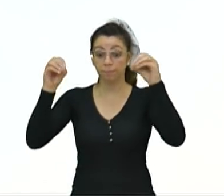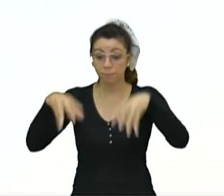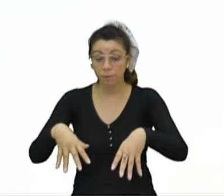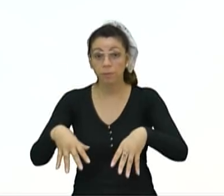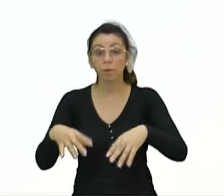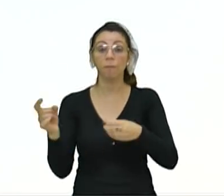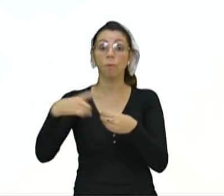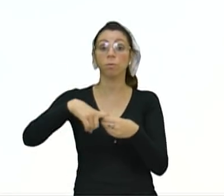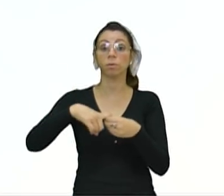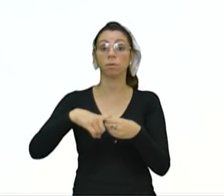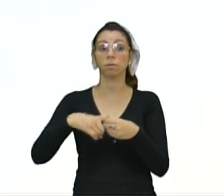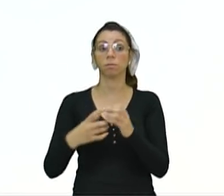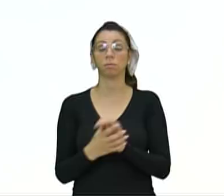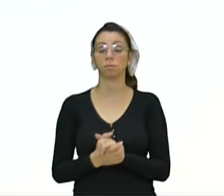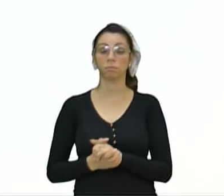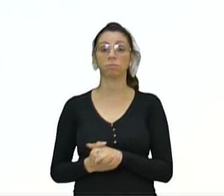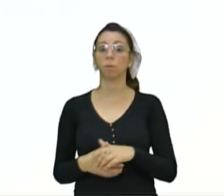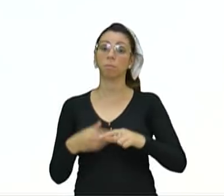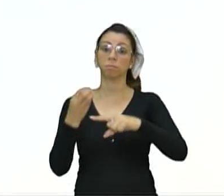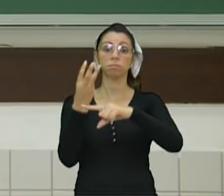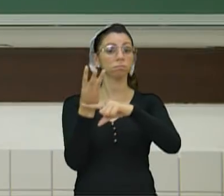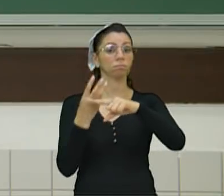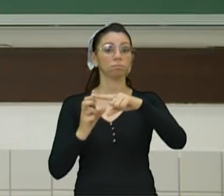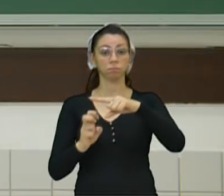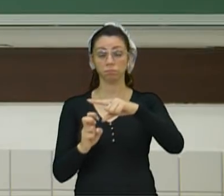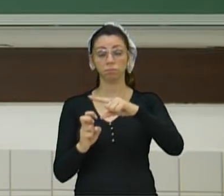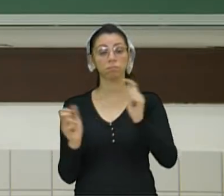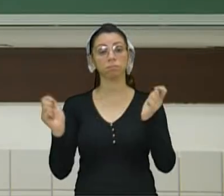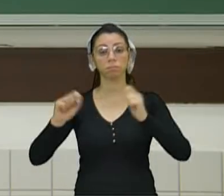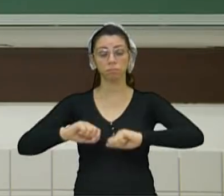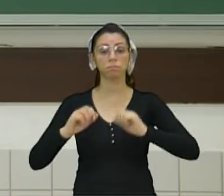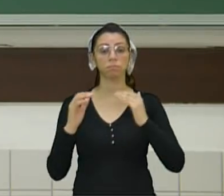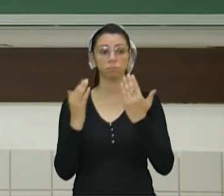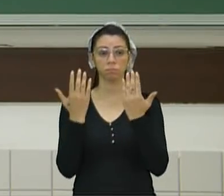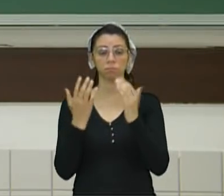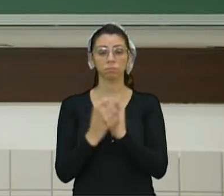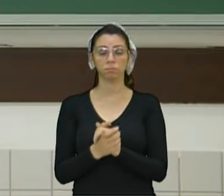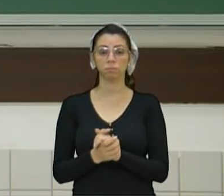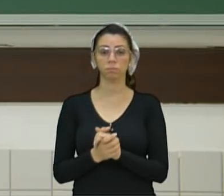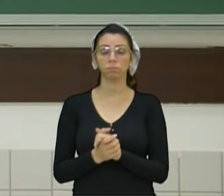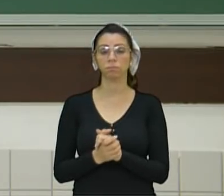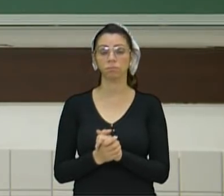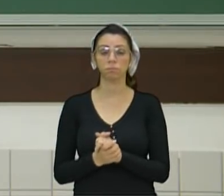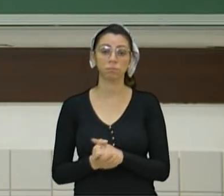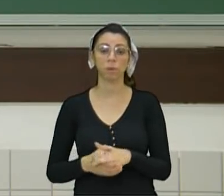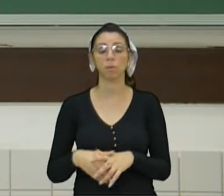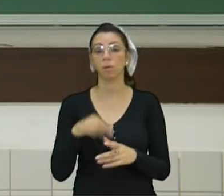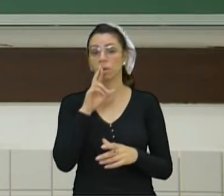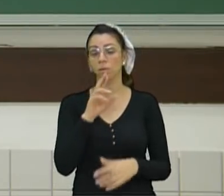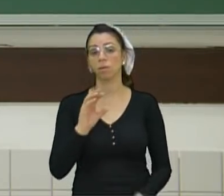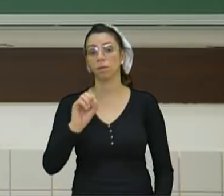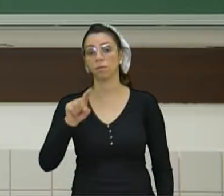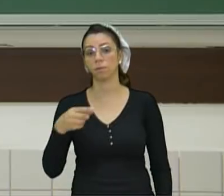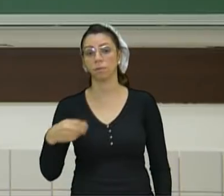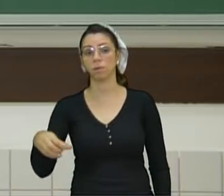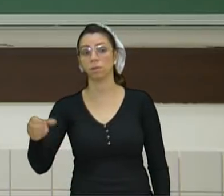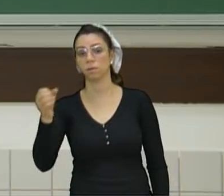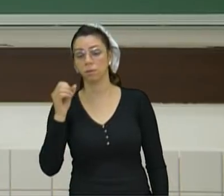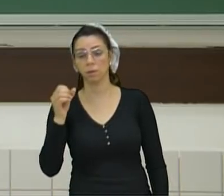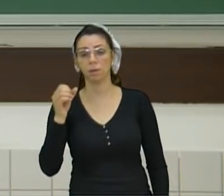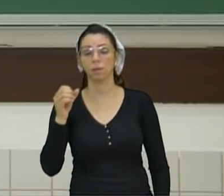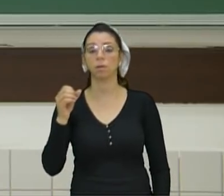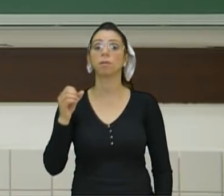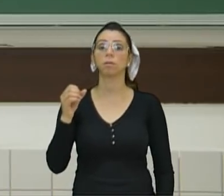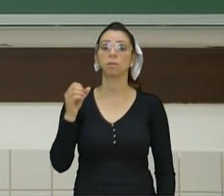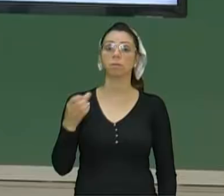Então, 3/5 é a mesma probabilidade. 3/5 dividindo é 0,6 e representa ali, multiplicando